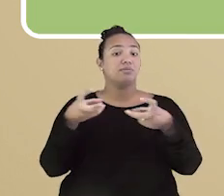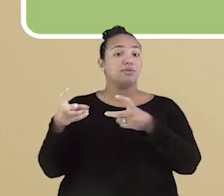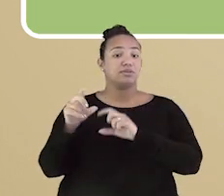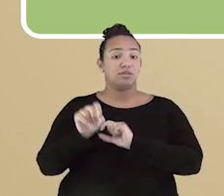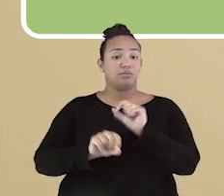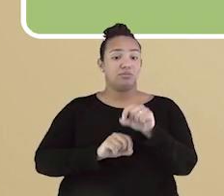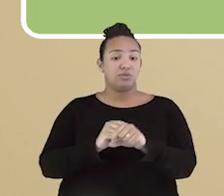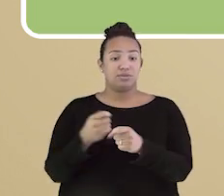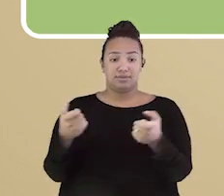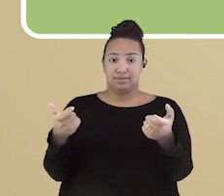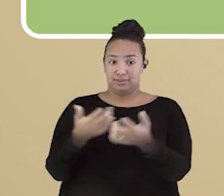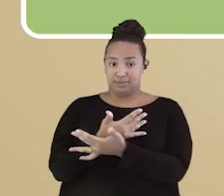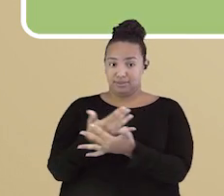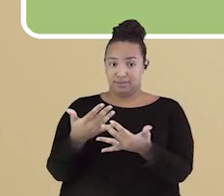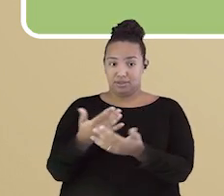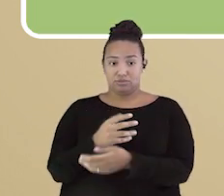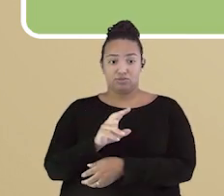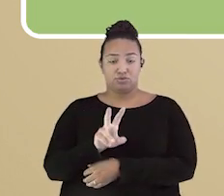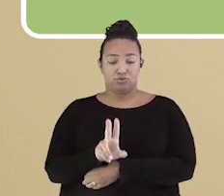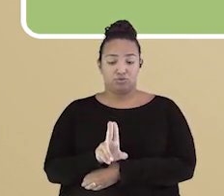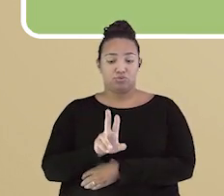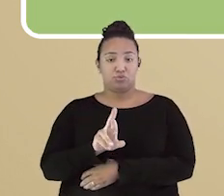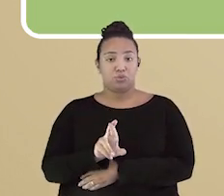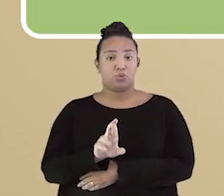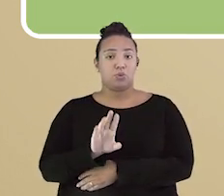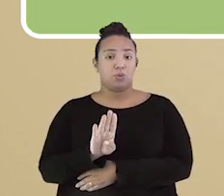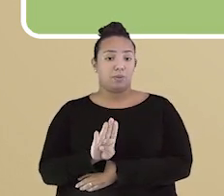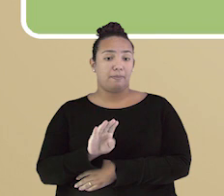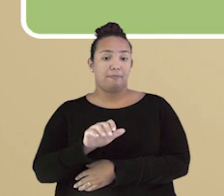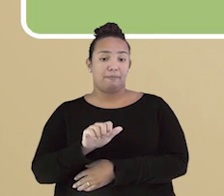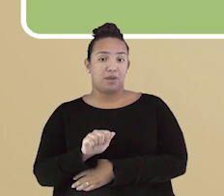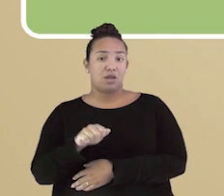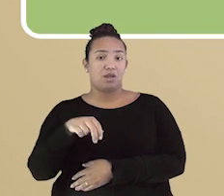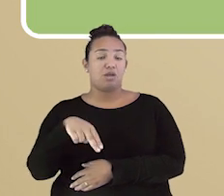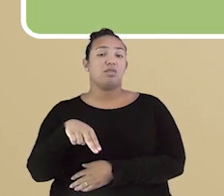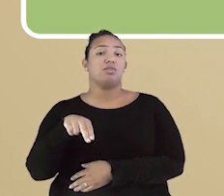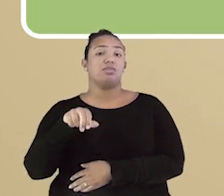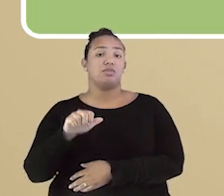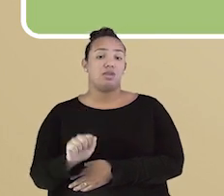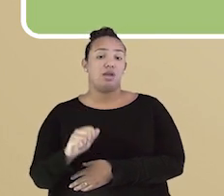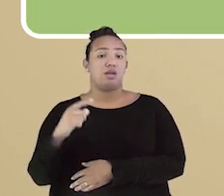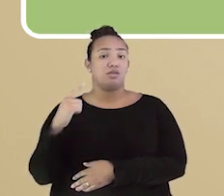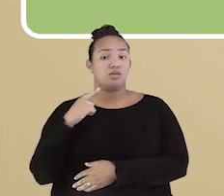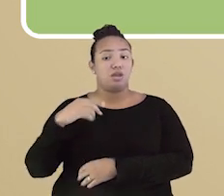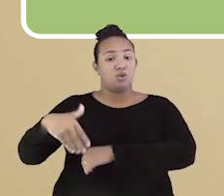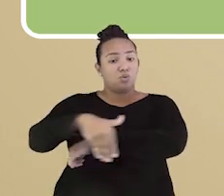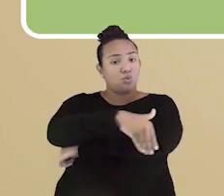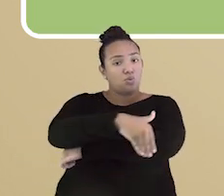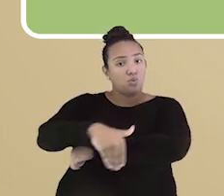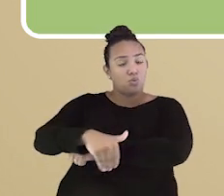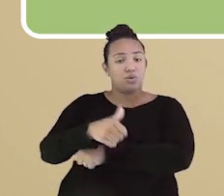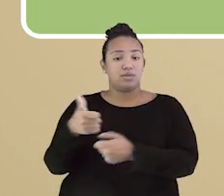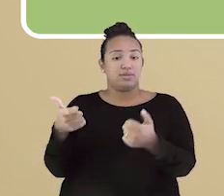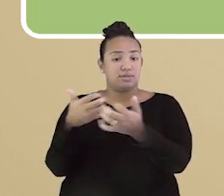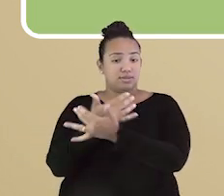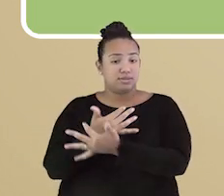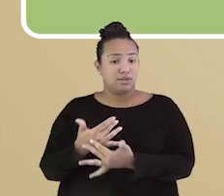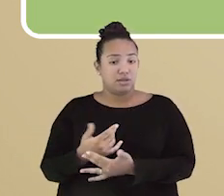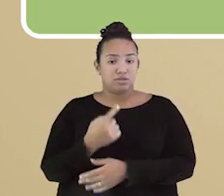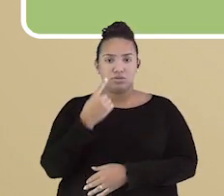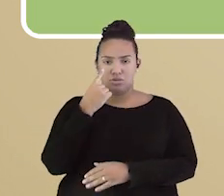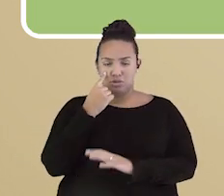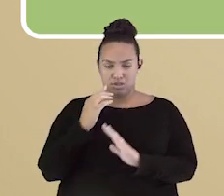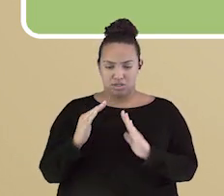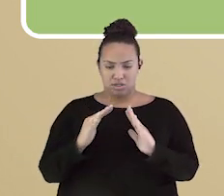urbana, uma paisagem que contém as ruas de uma cidade. Observe como são as moradias.